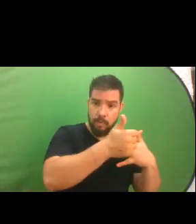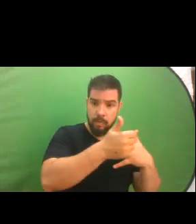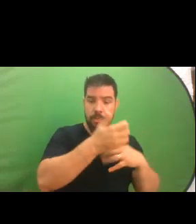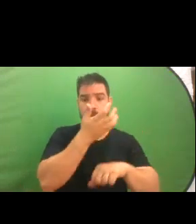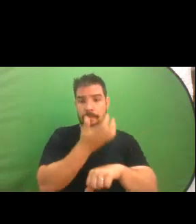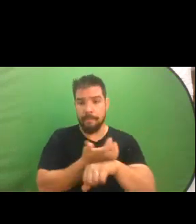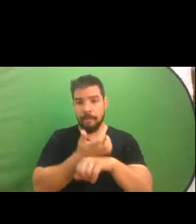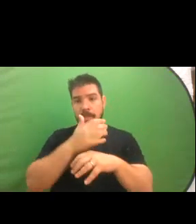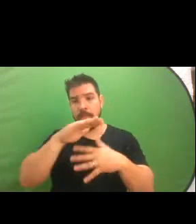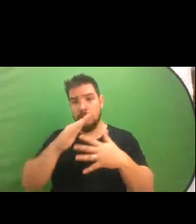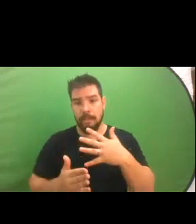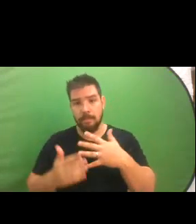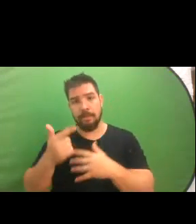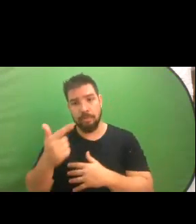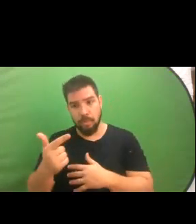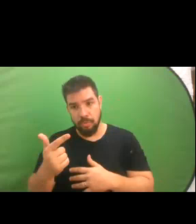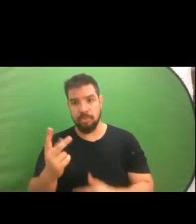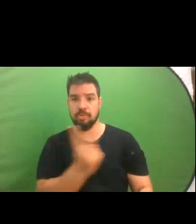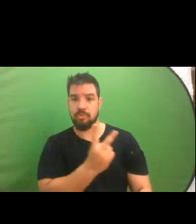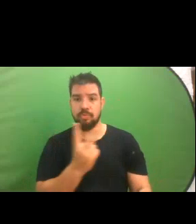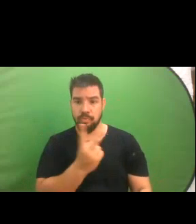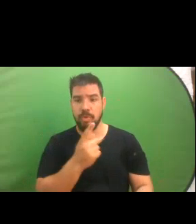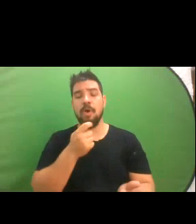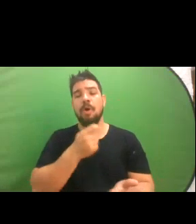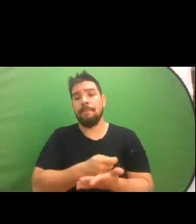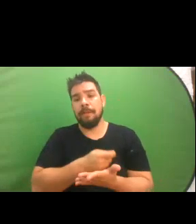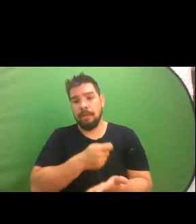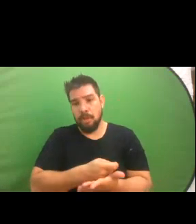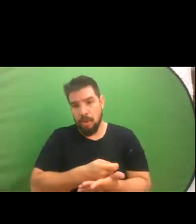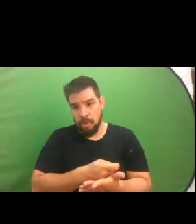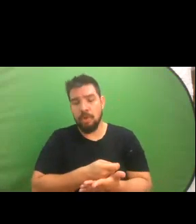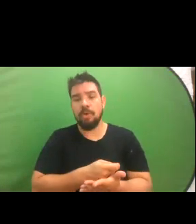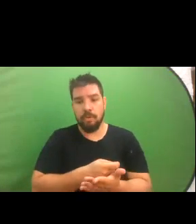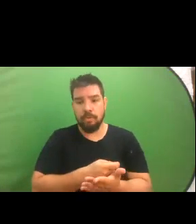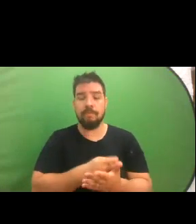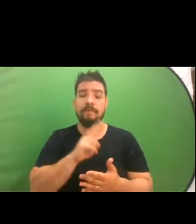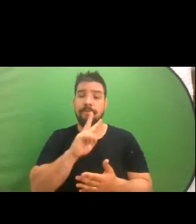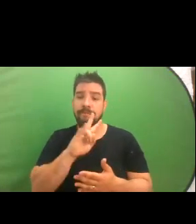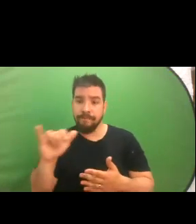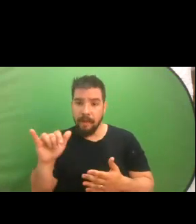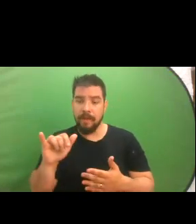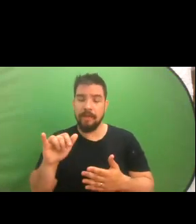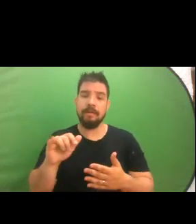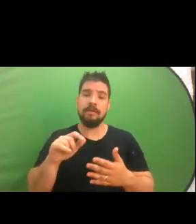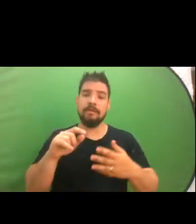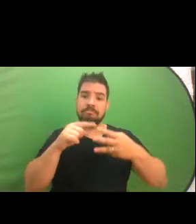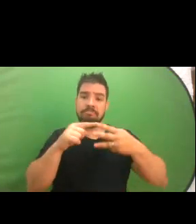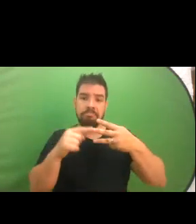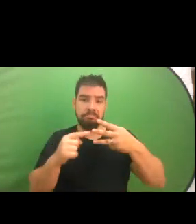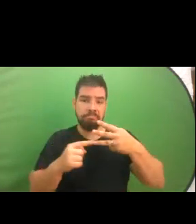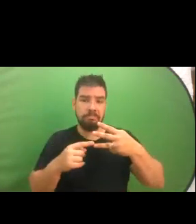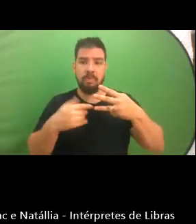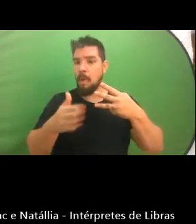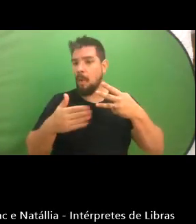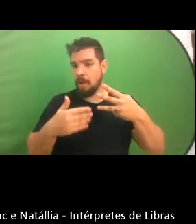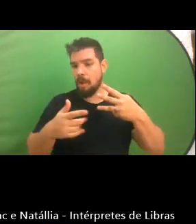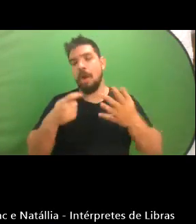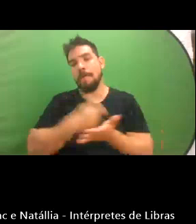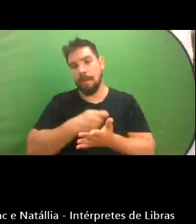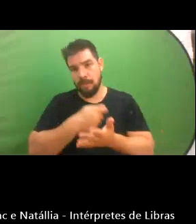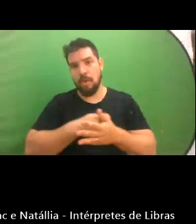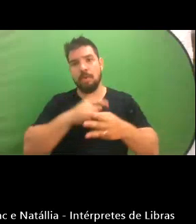fazer o currículo completo, quem vai fazer só Libras ou para quem vai fazer só português, certo? Porque